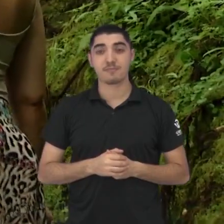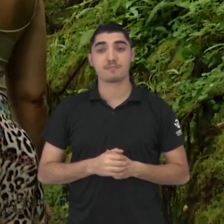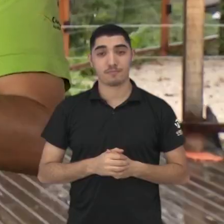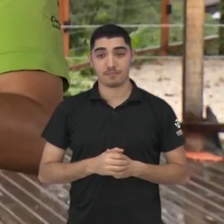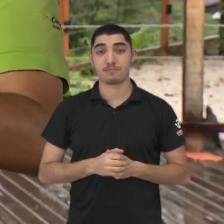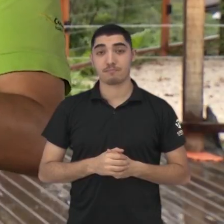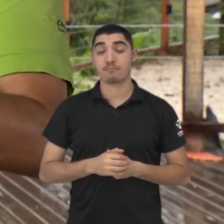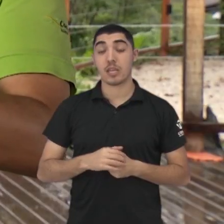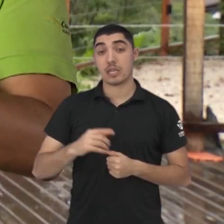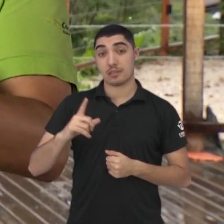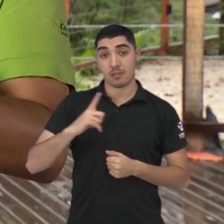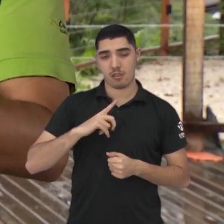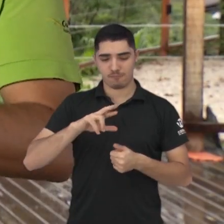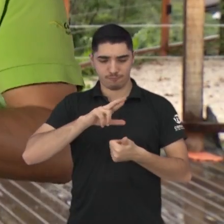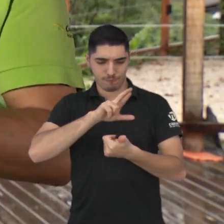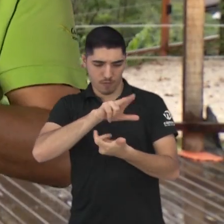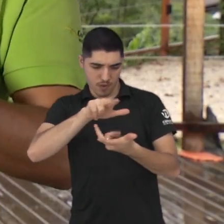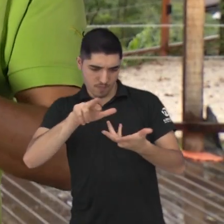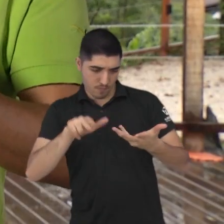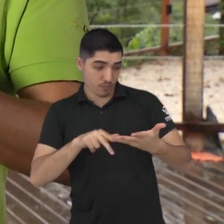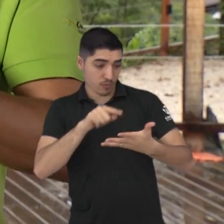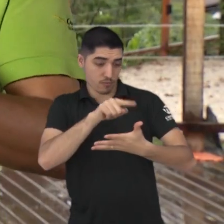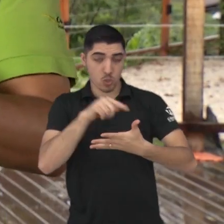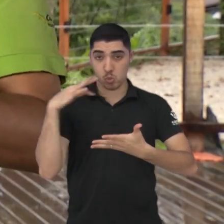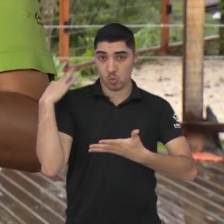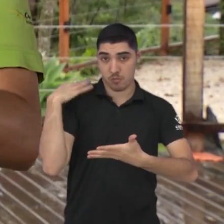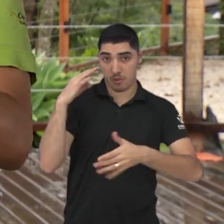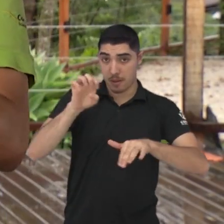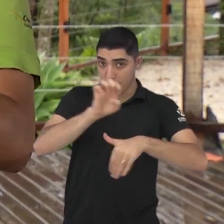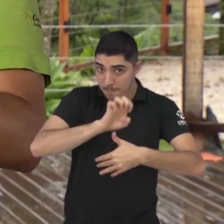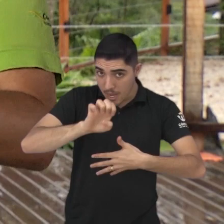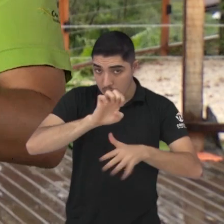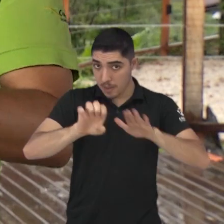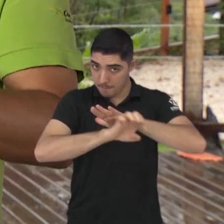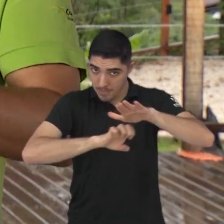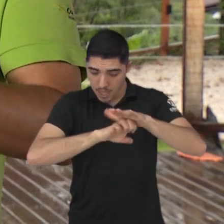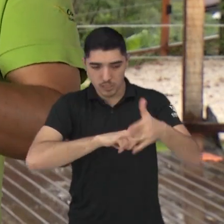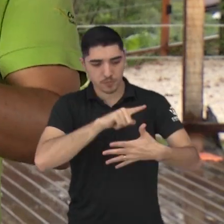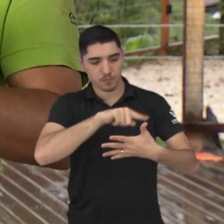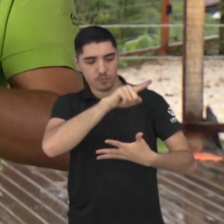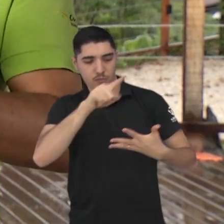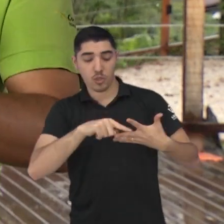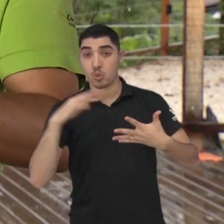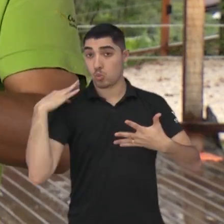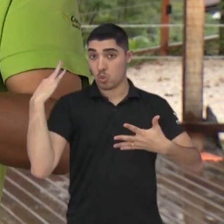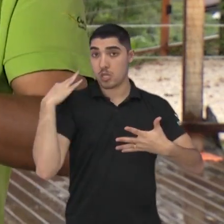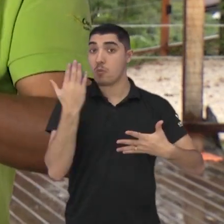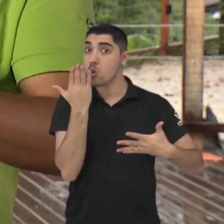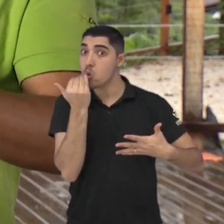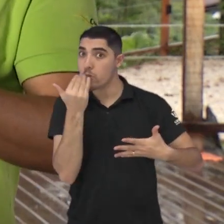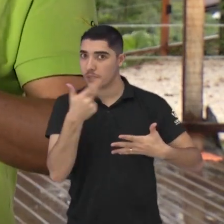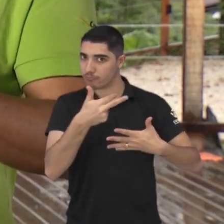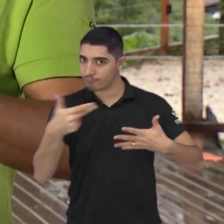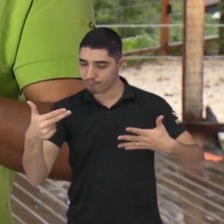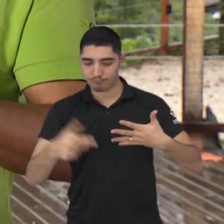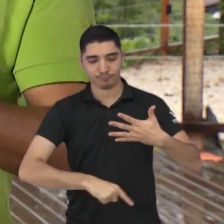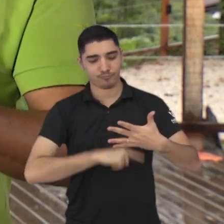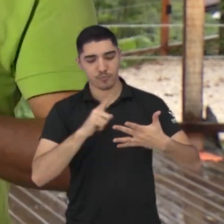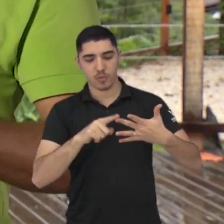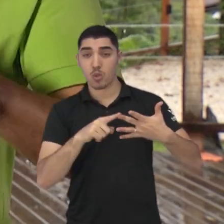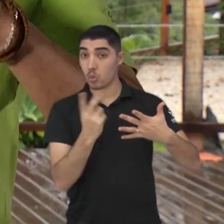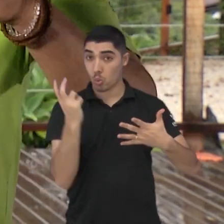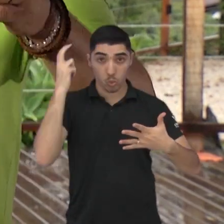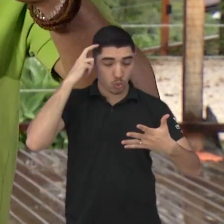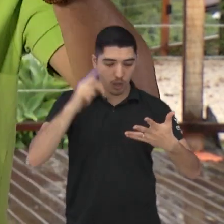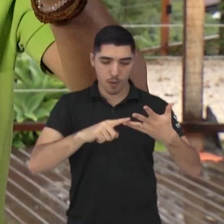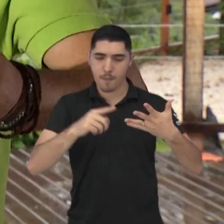O turismo ele tem vários nichos, Então você tem o turismo empresarial, você tem o turismo gastronômico, você tem o turismo